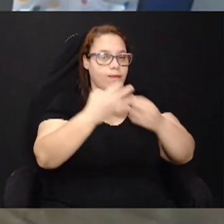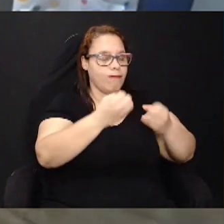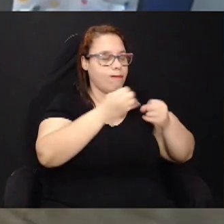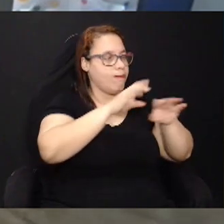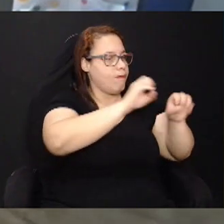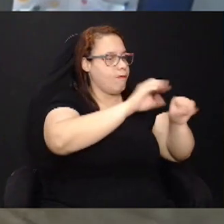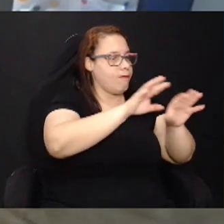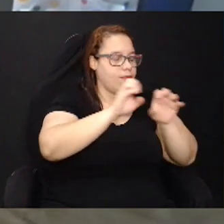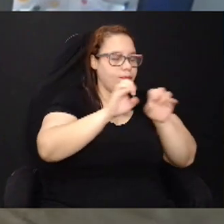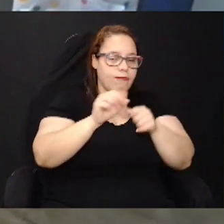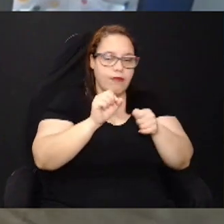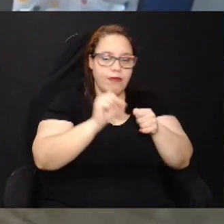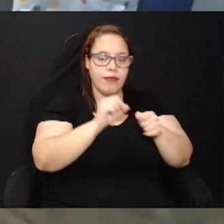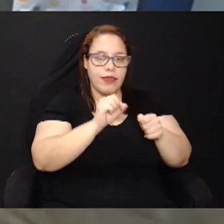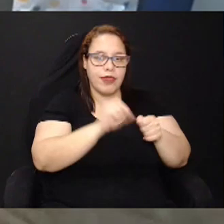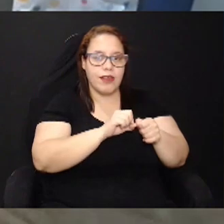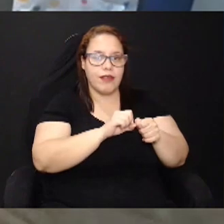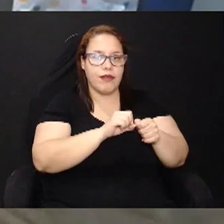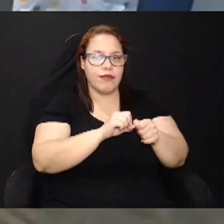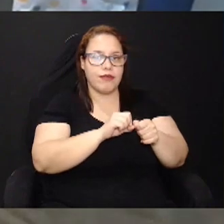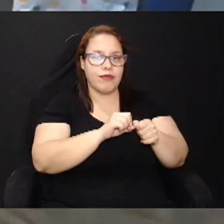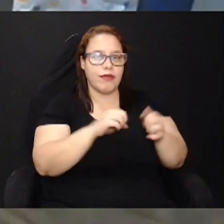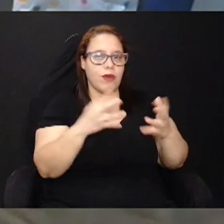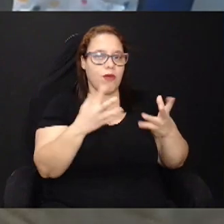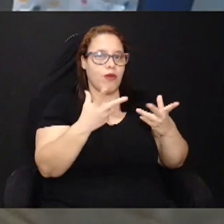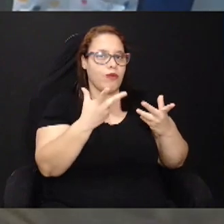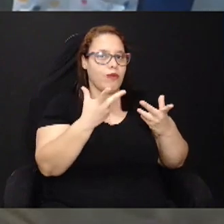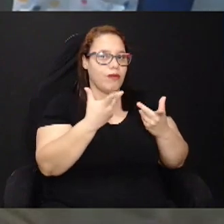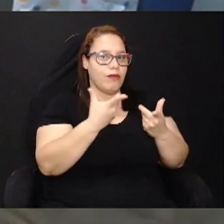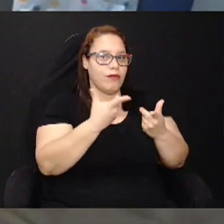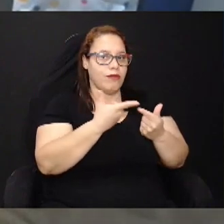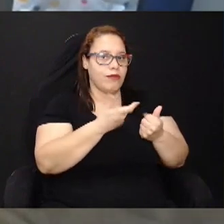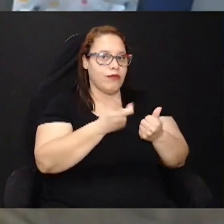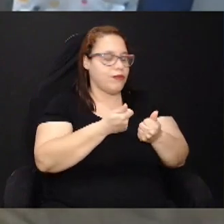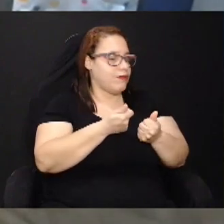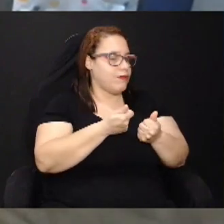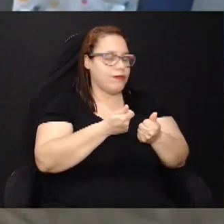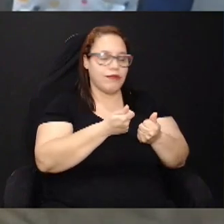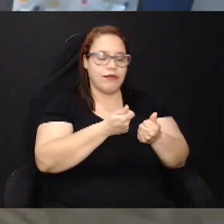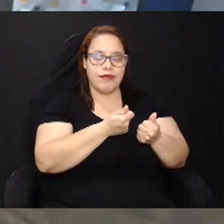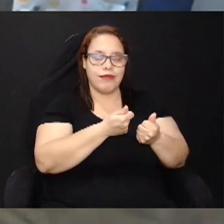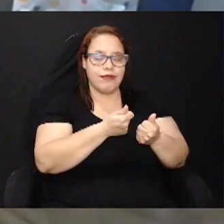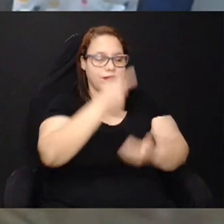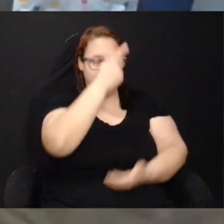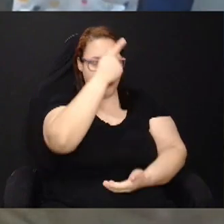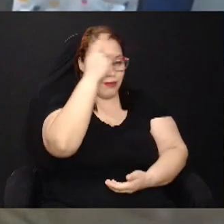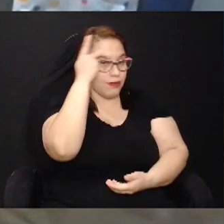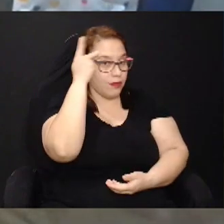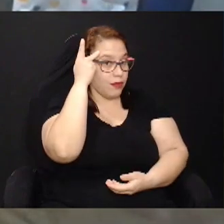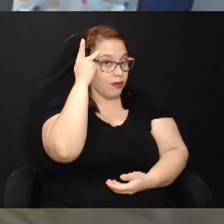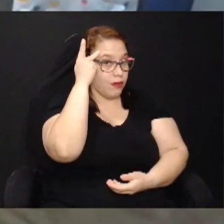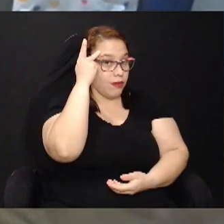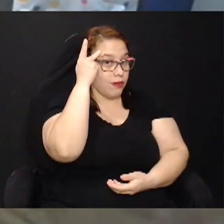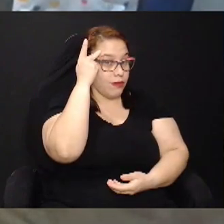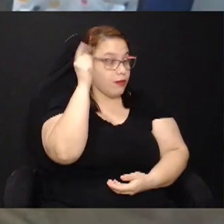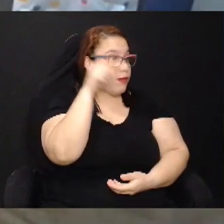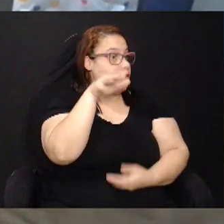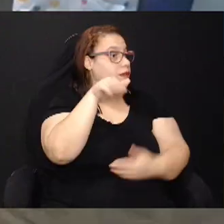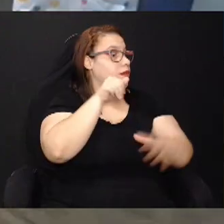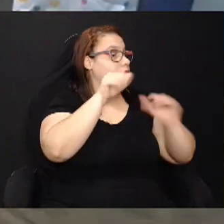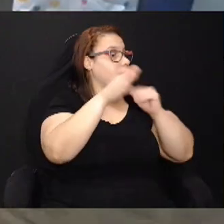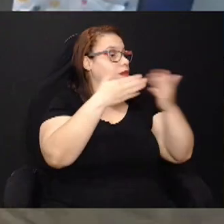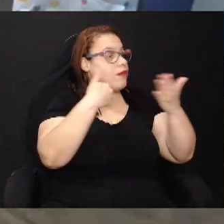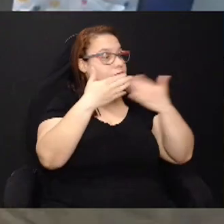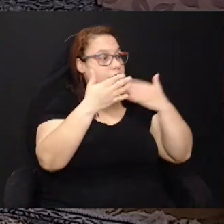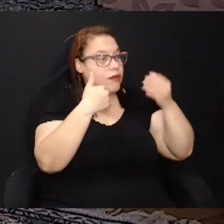fazerem coisas também. Então nós temos grupos em Itu, que a gente também conversou, em Ribeirão Preto, e você é chamado para conversar um pouquinho e fazer